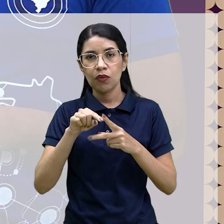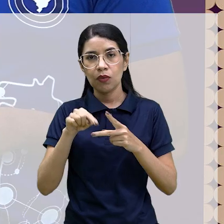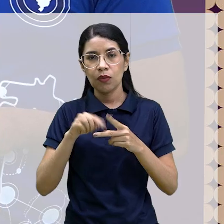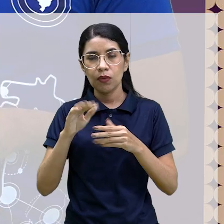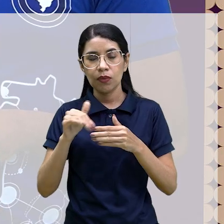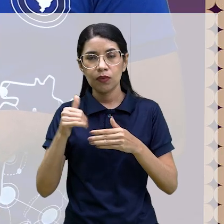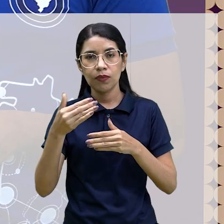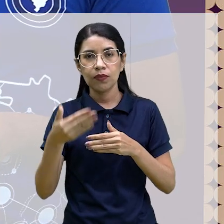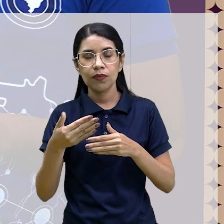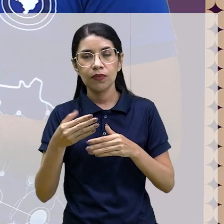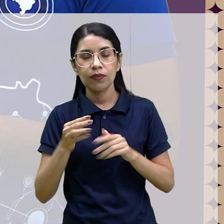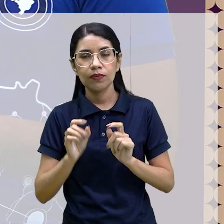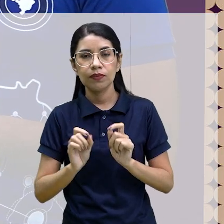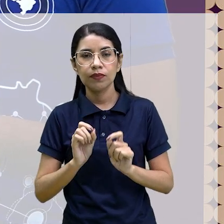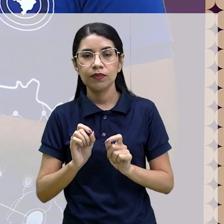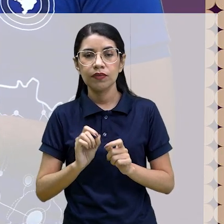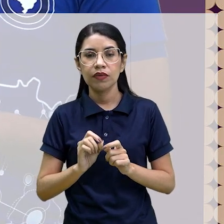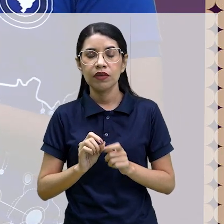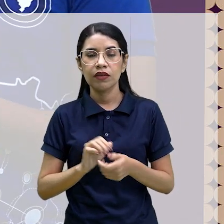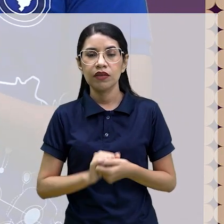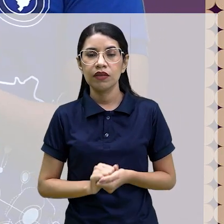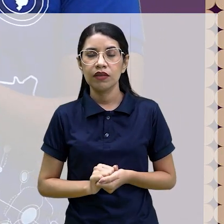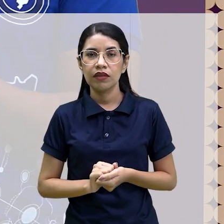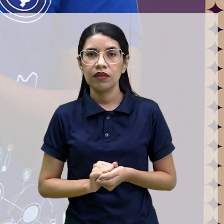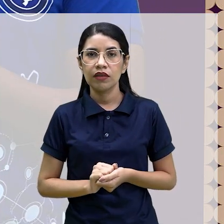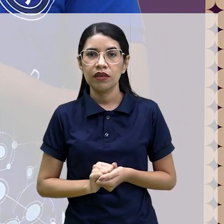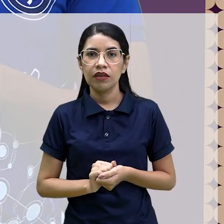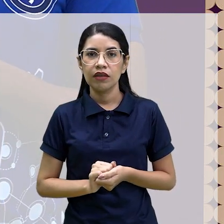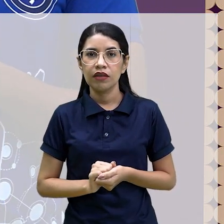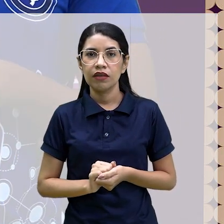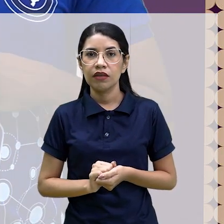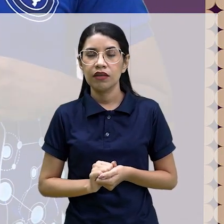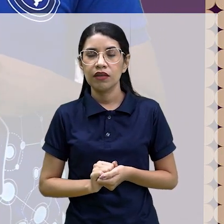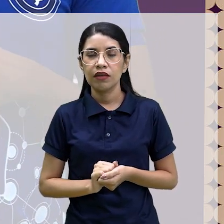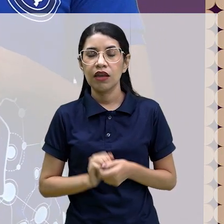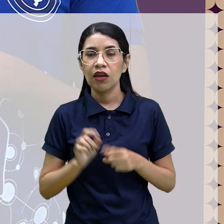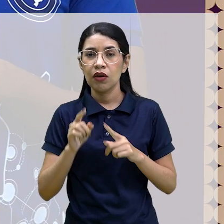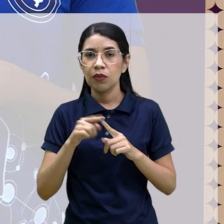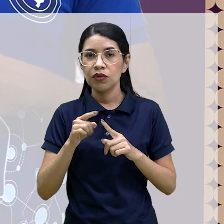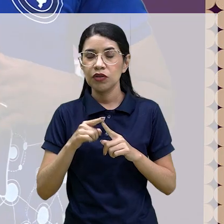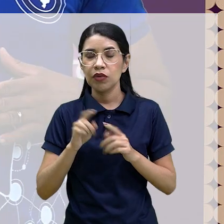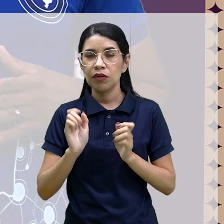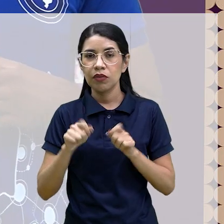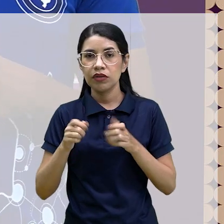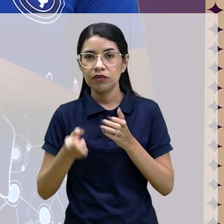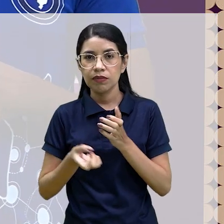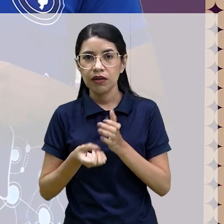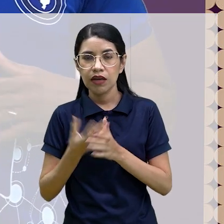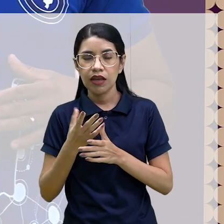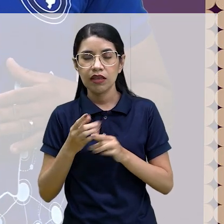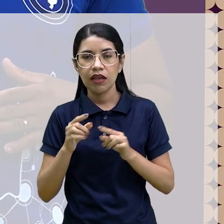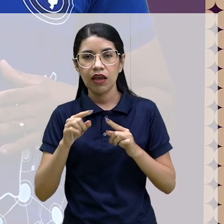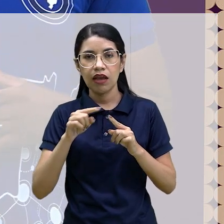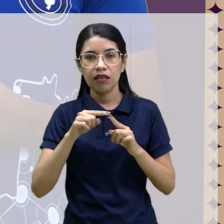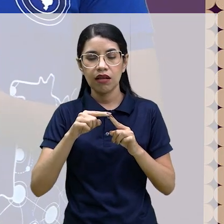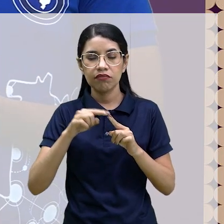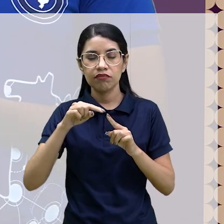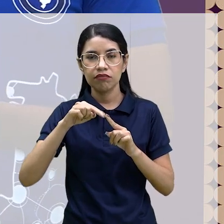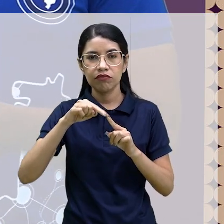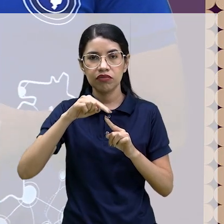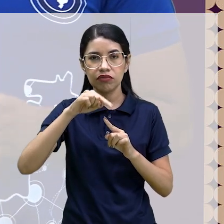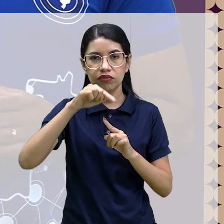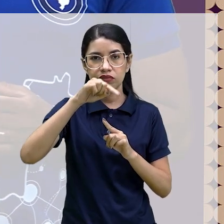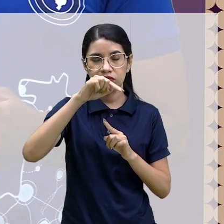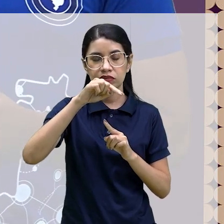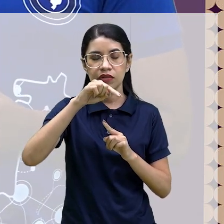é esse ângulo que é formado a partir do prolongamento do lado,